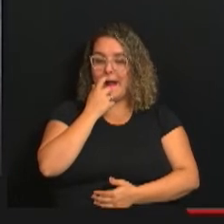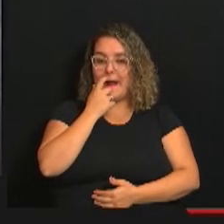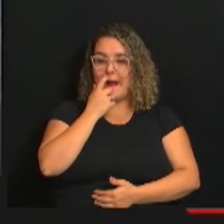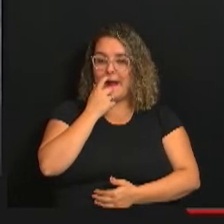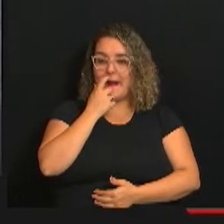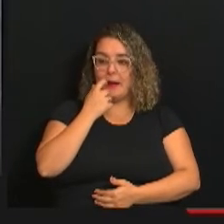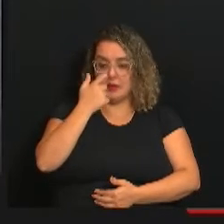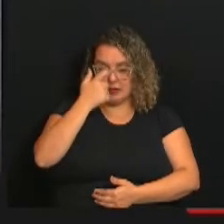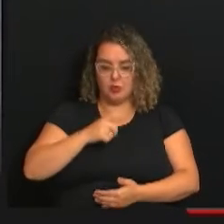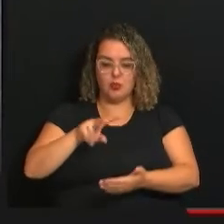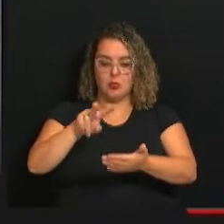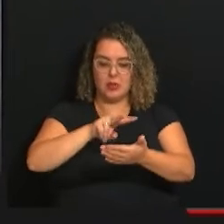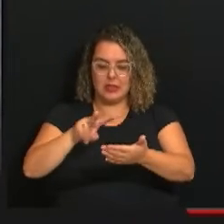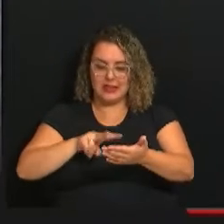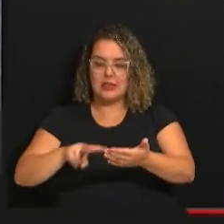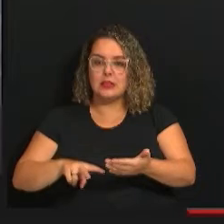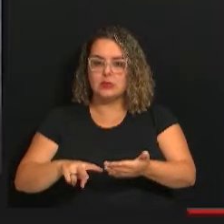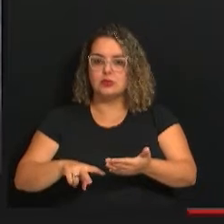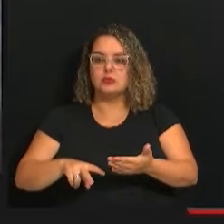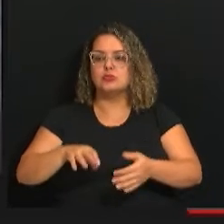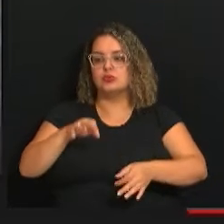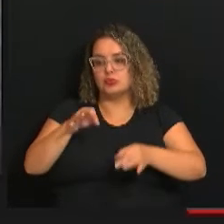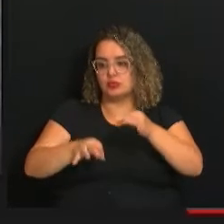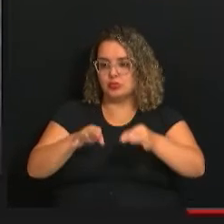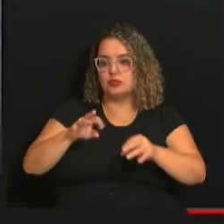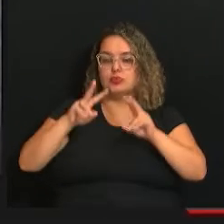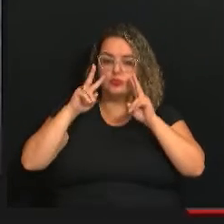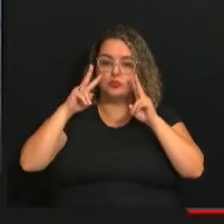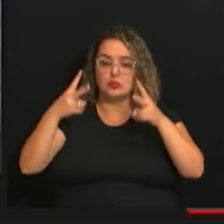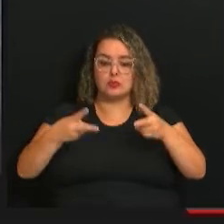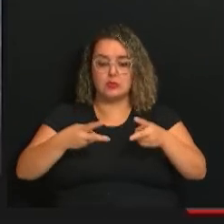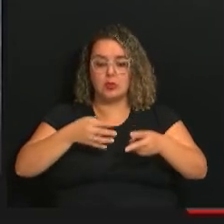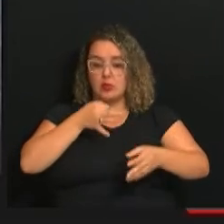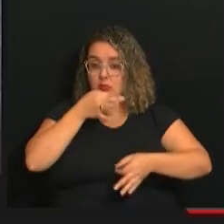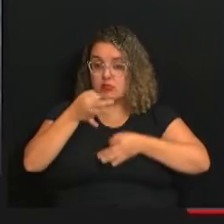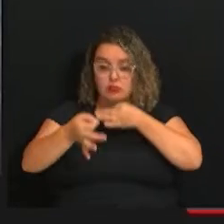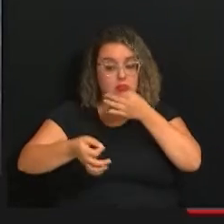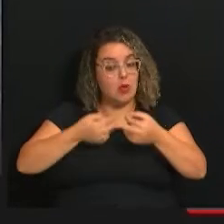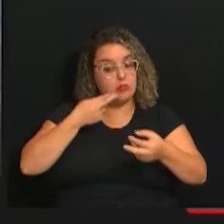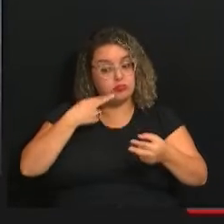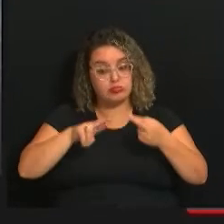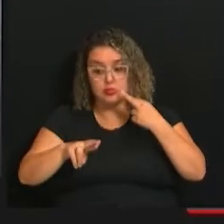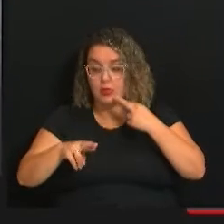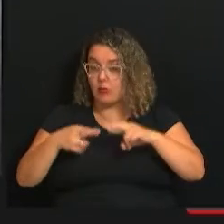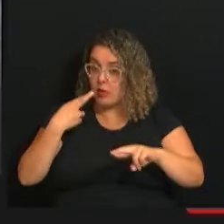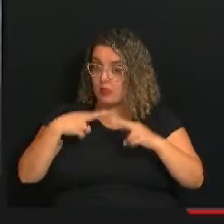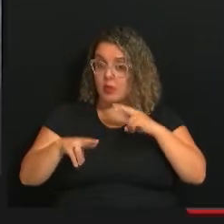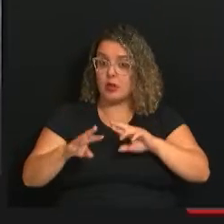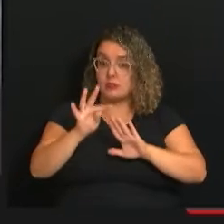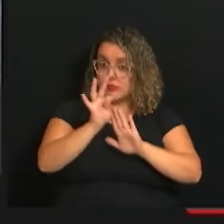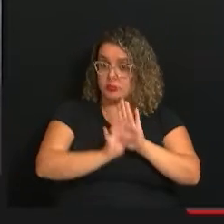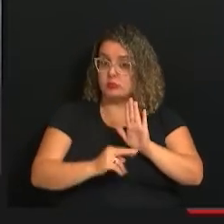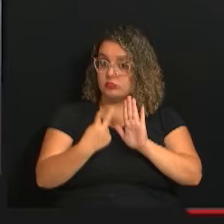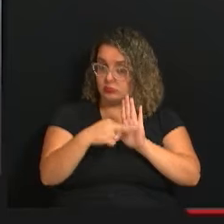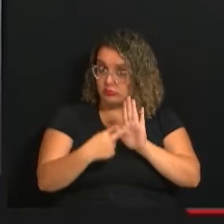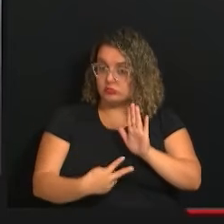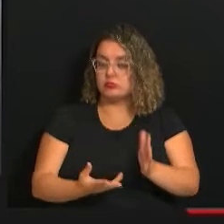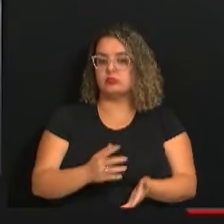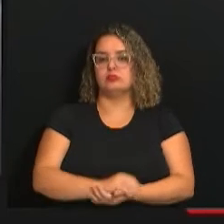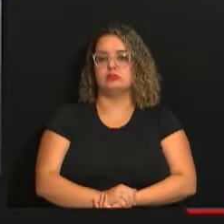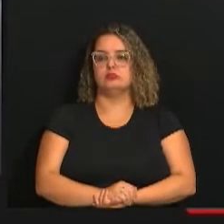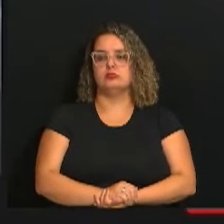reviver as sensações que eu tive, né? Mas, no ano passado, eu já tinha